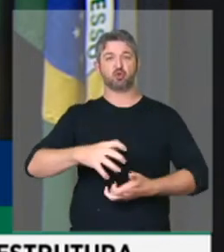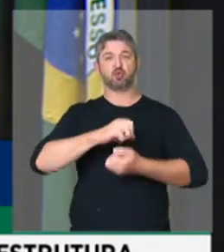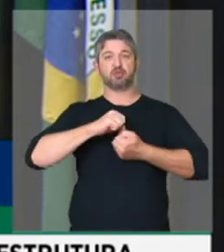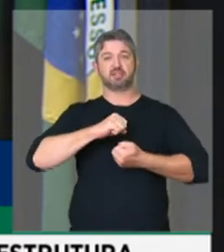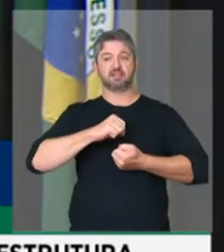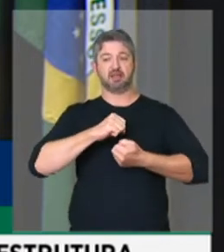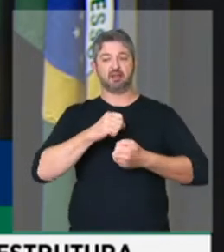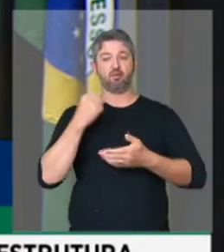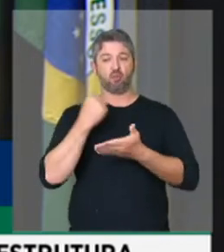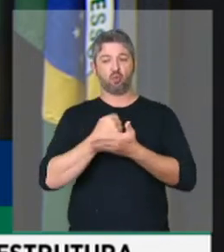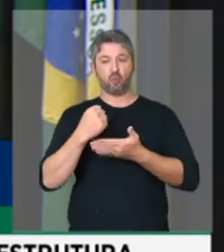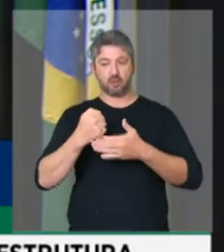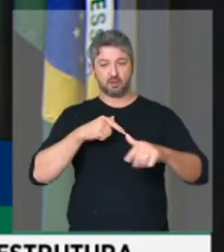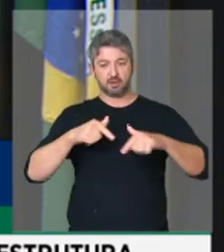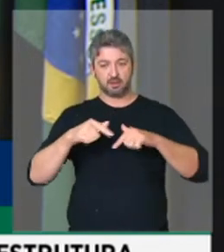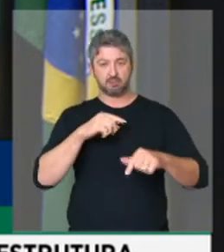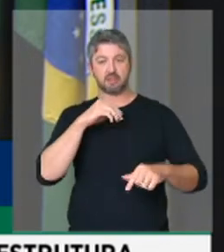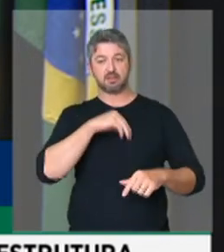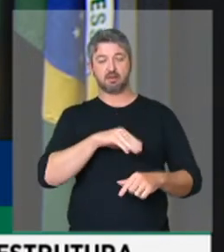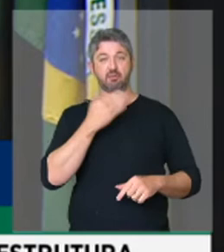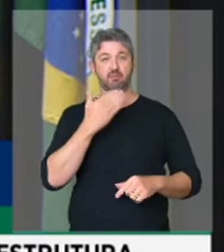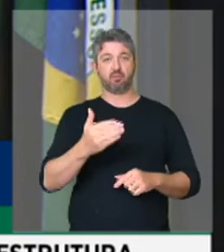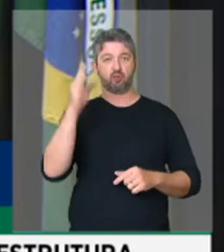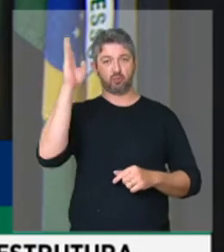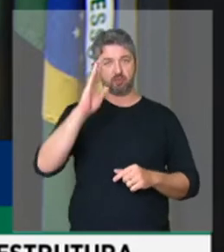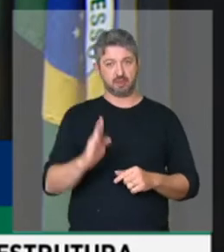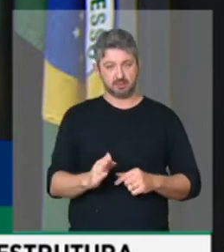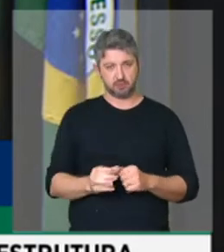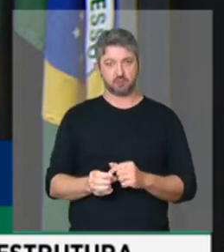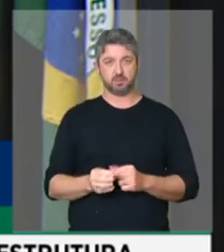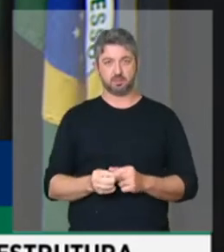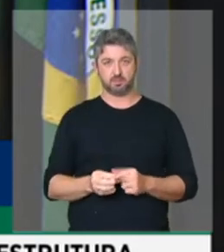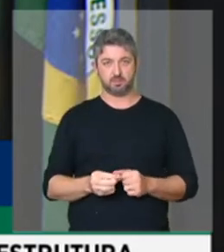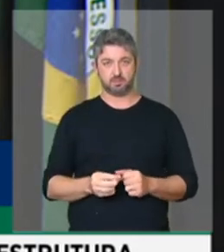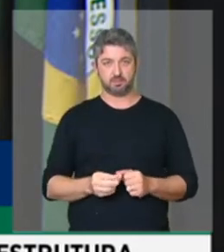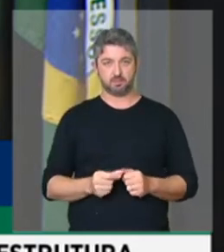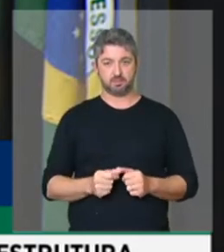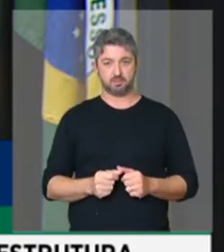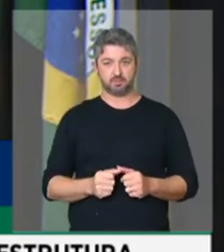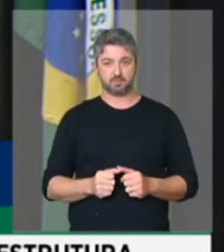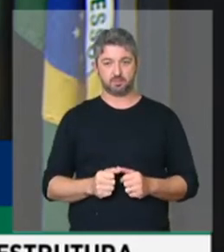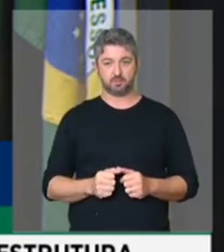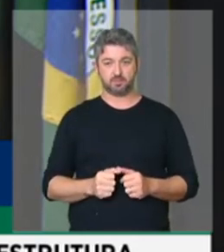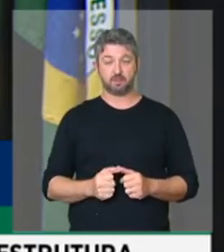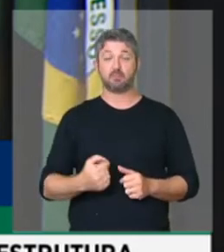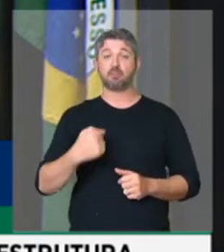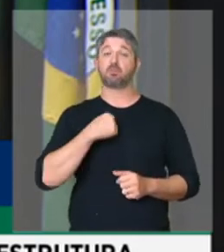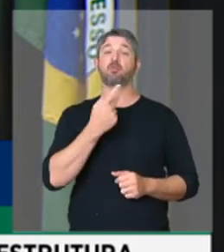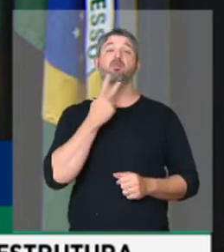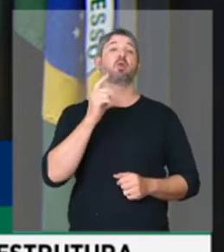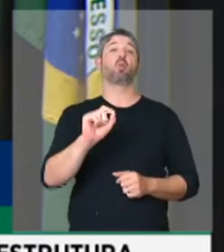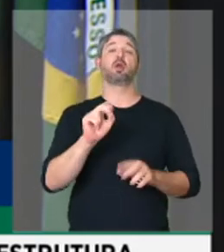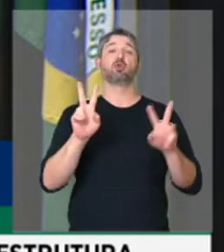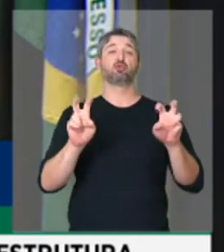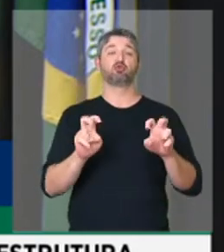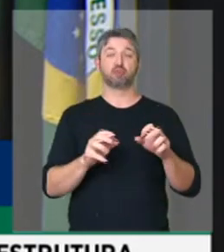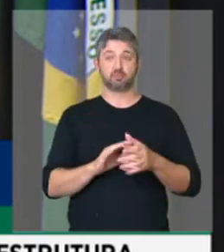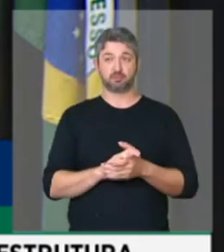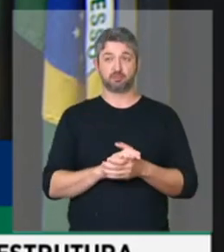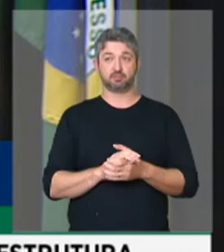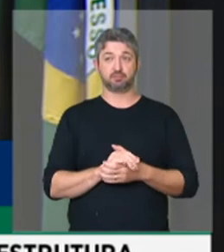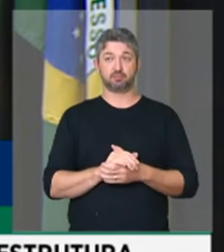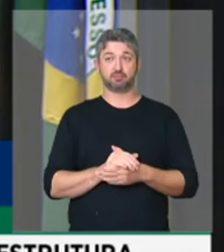com geração de emprego e renda para o nosso país. Falo, senhor presidente. Ou o projeto a que